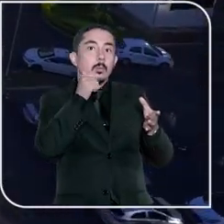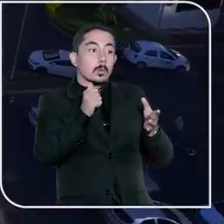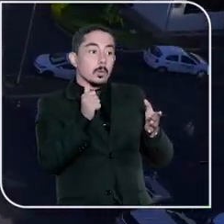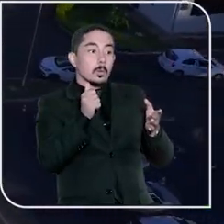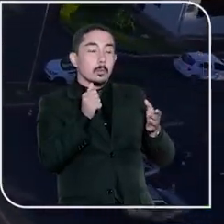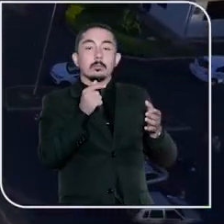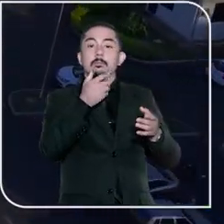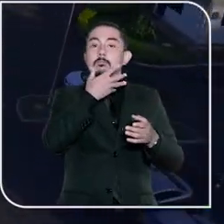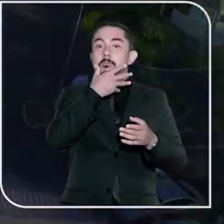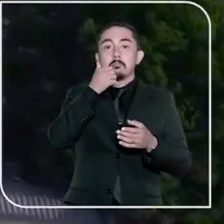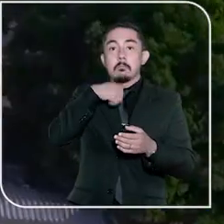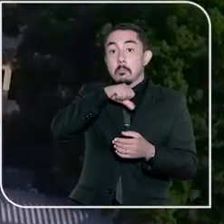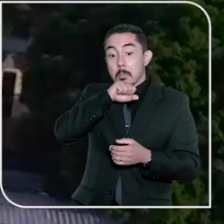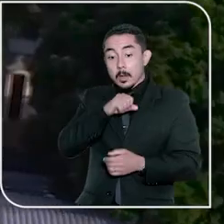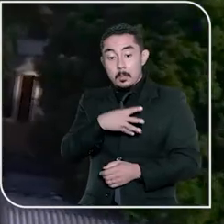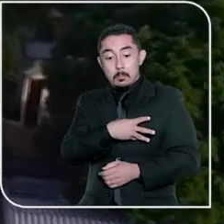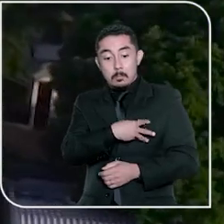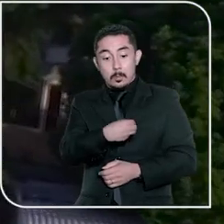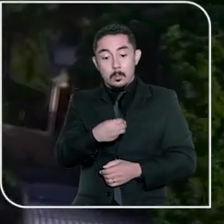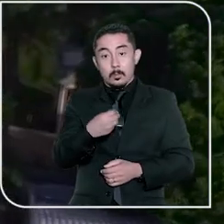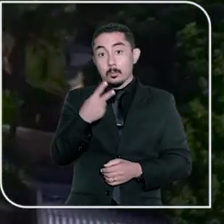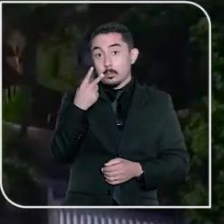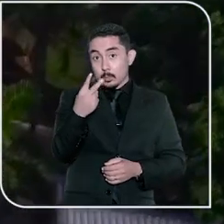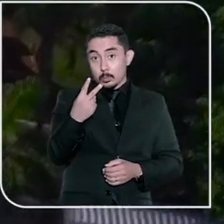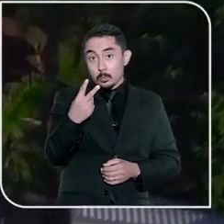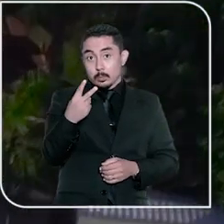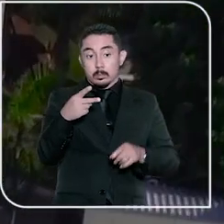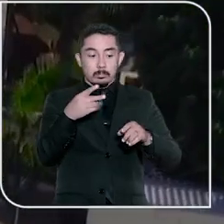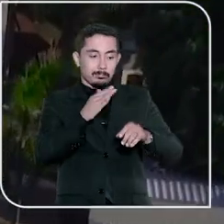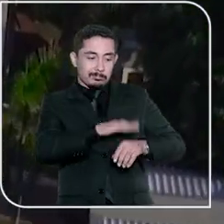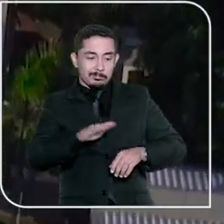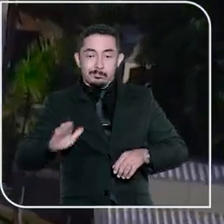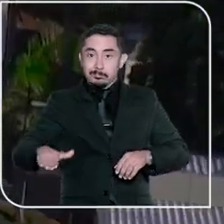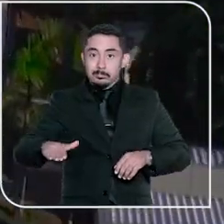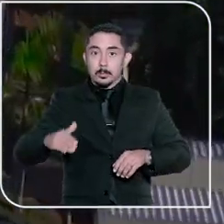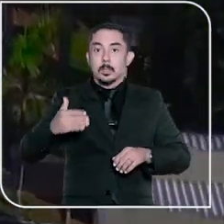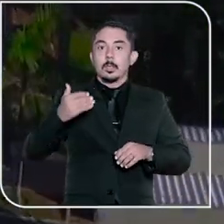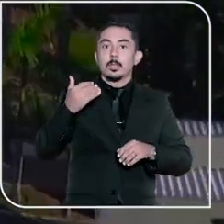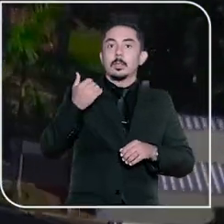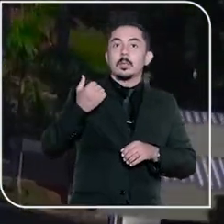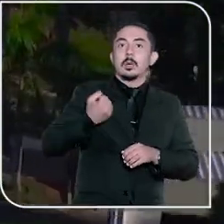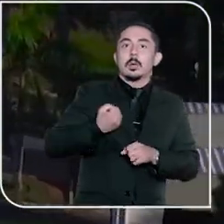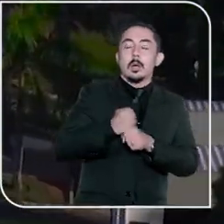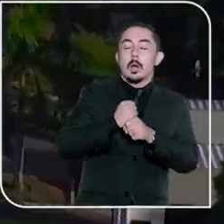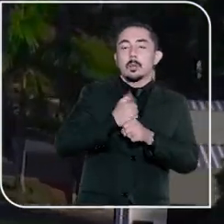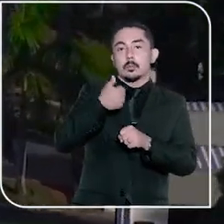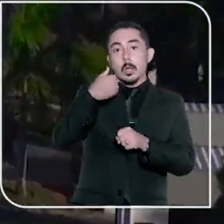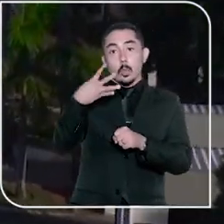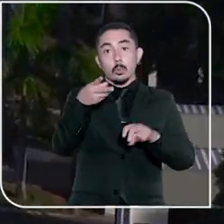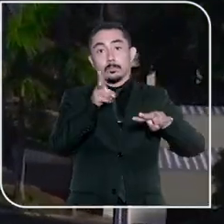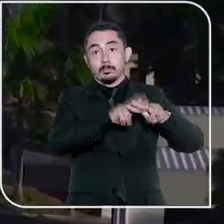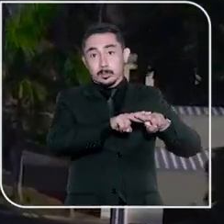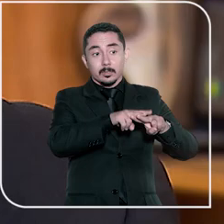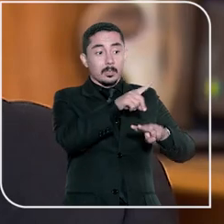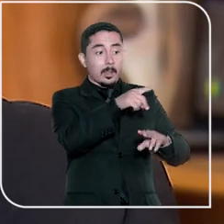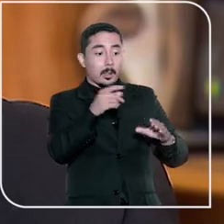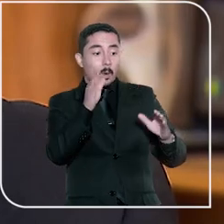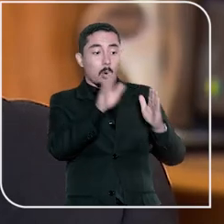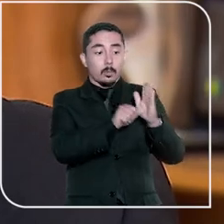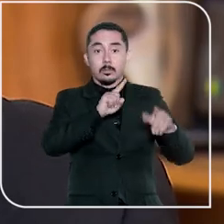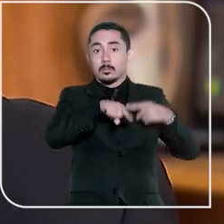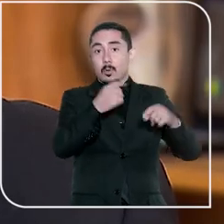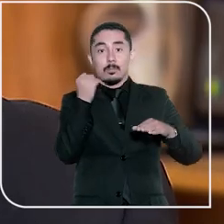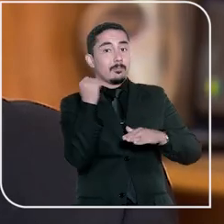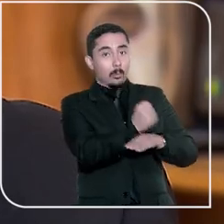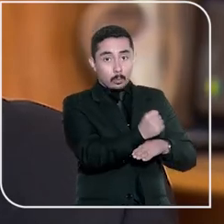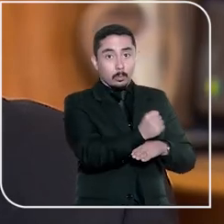benefício a uma mulher mãe de dois filhos pequenos e condenada a mais de 14 anos de reclusão por latrocínio segundo o